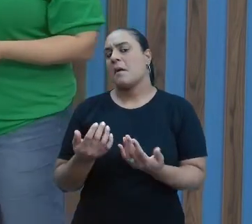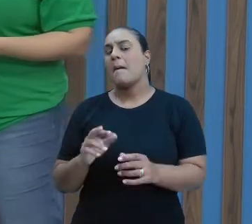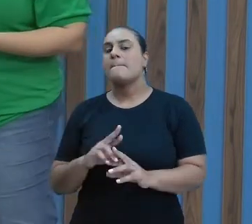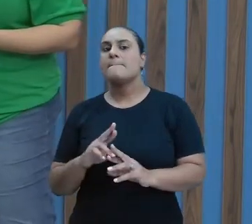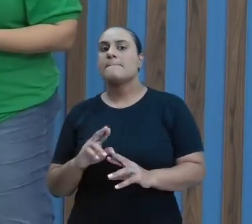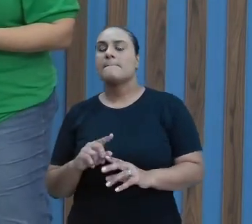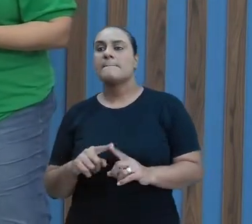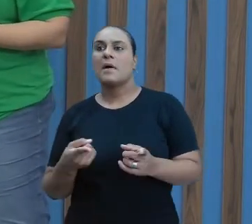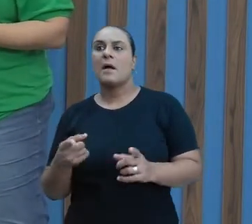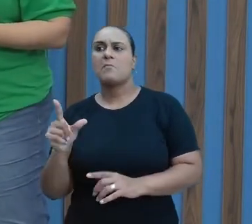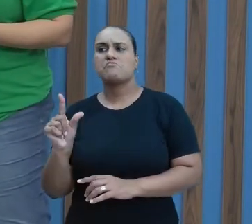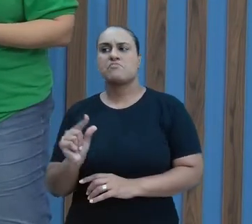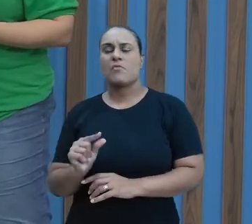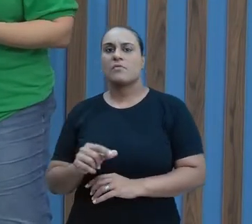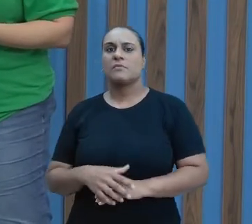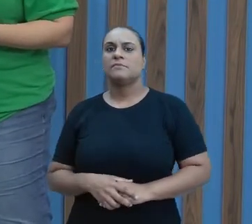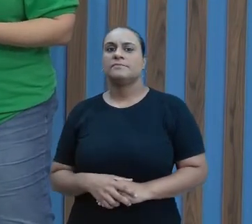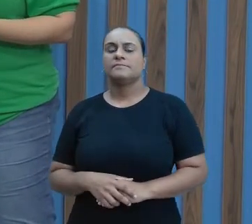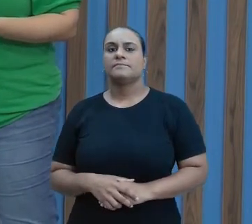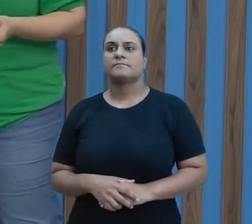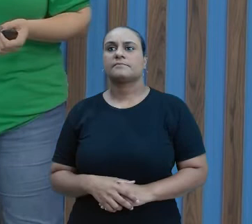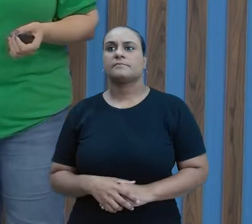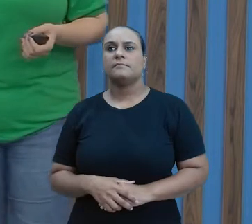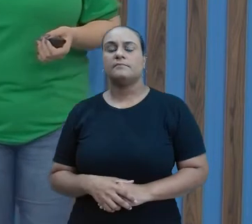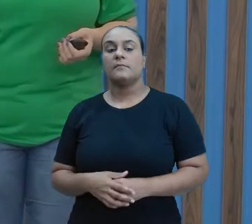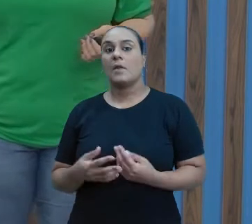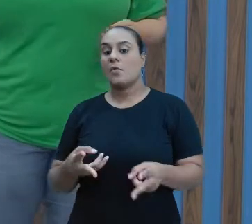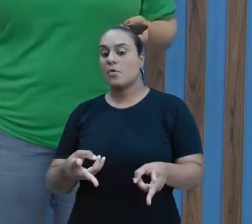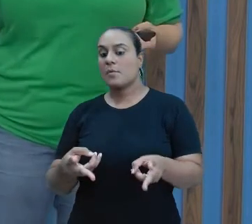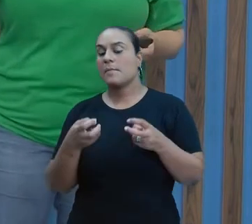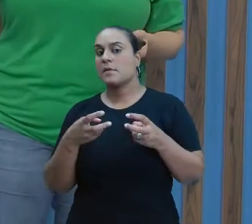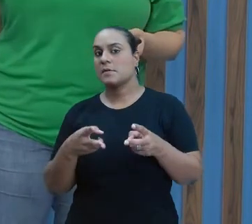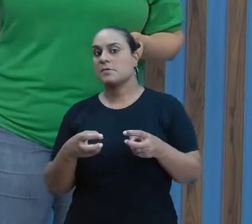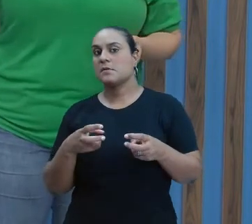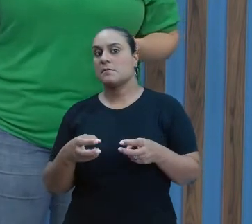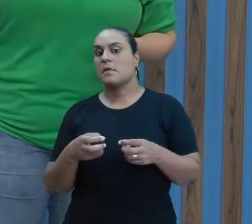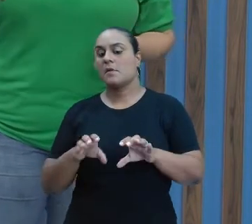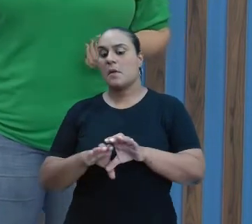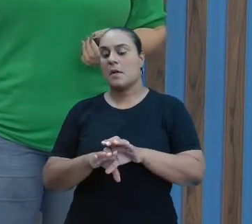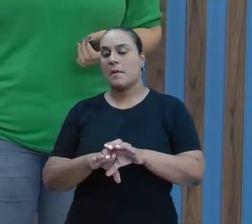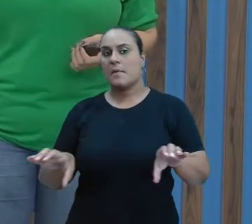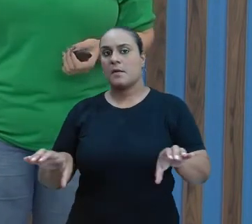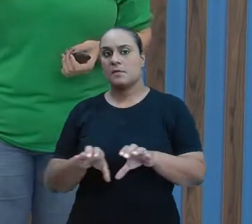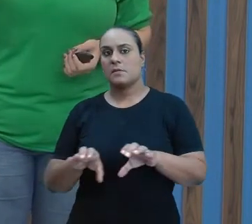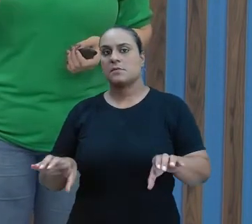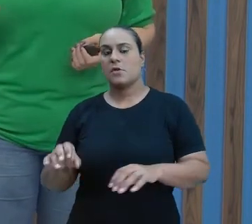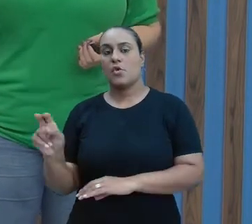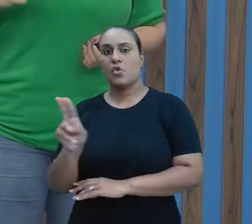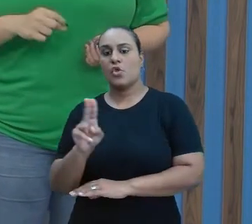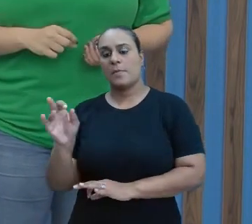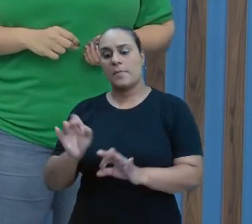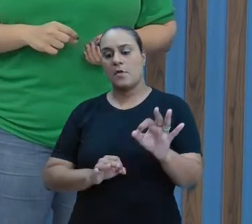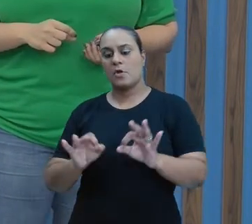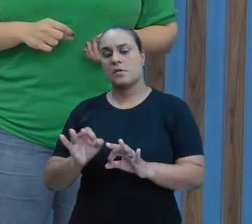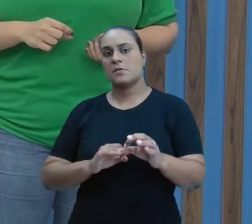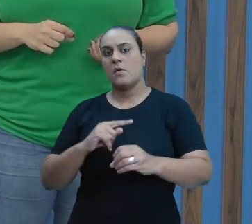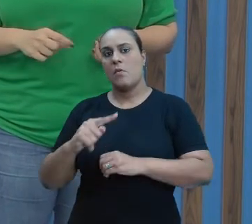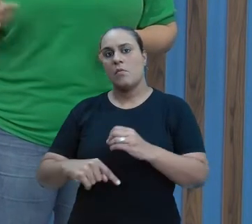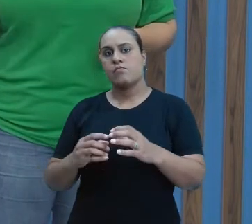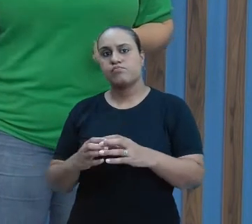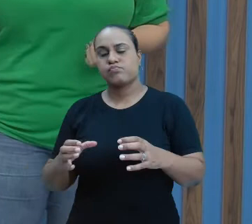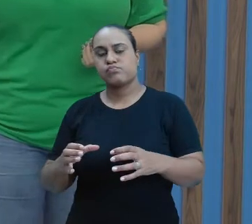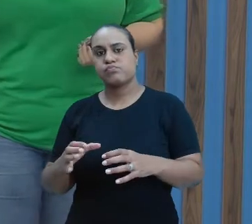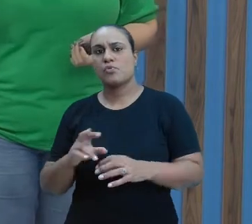E como eles observaram essa periodicidade, deu-se o nome dessa organização dos elementos